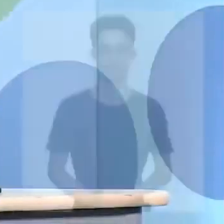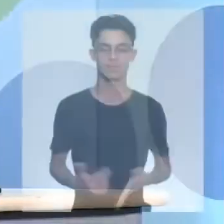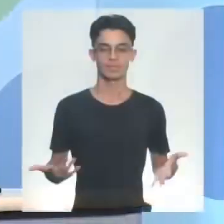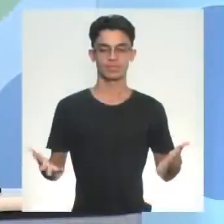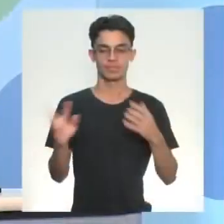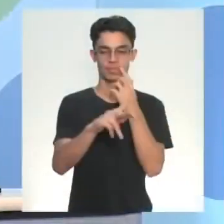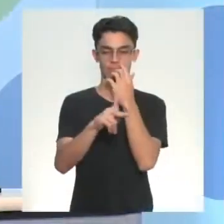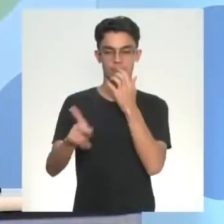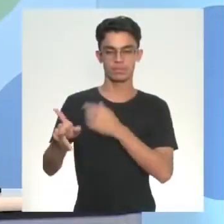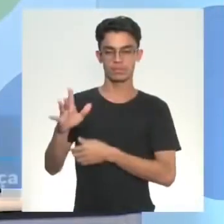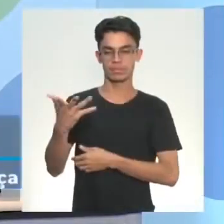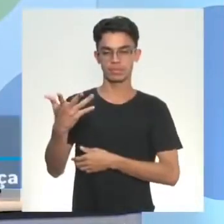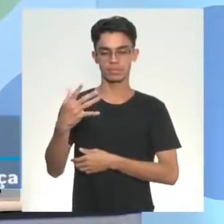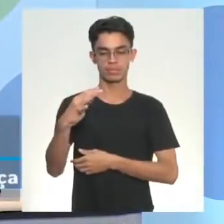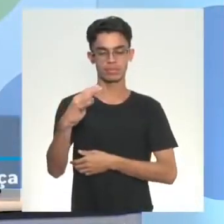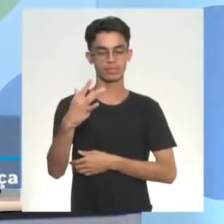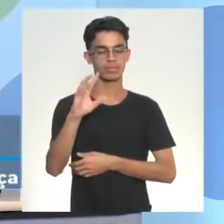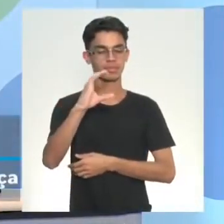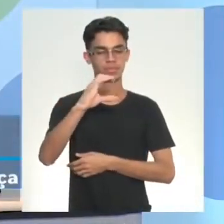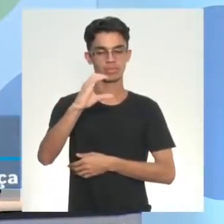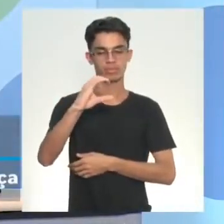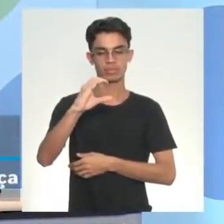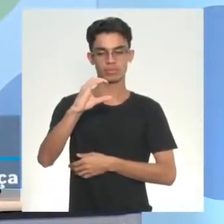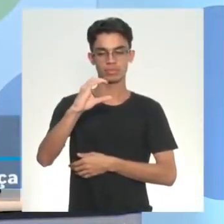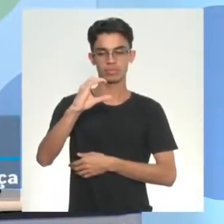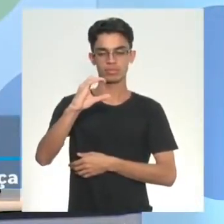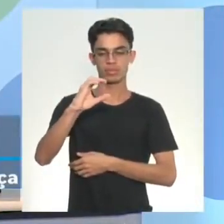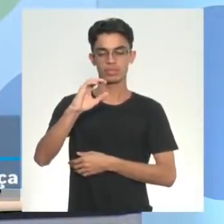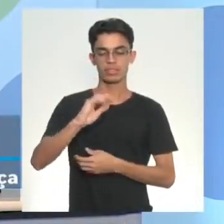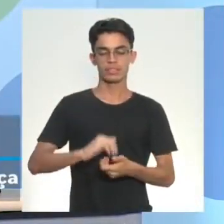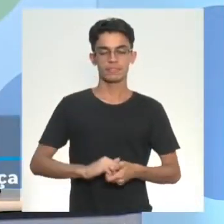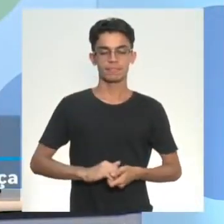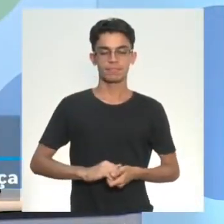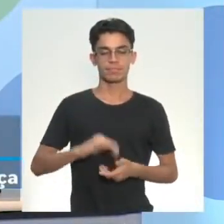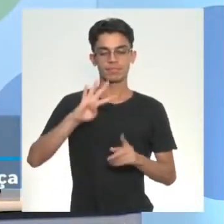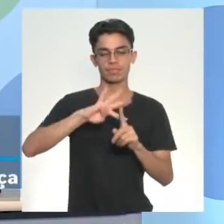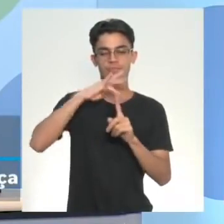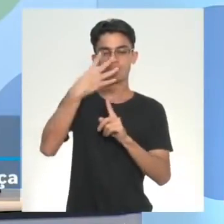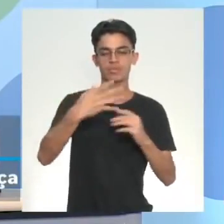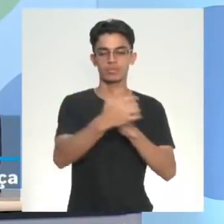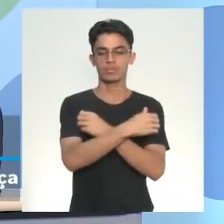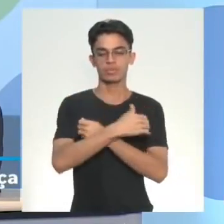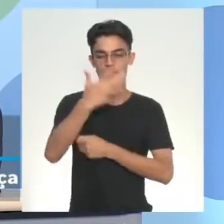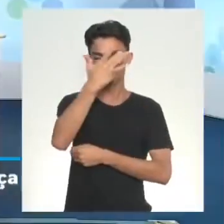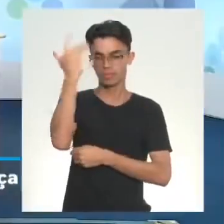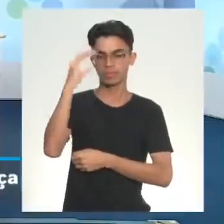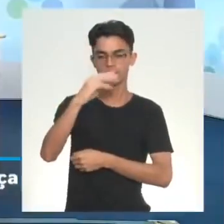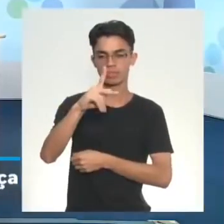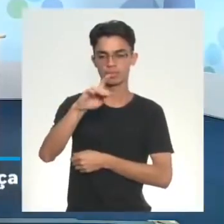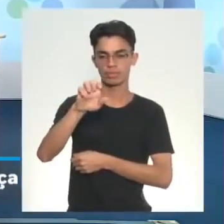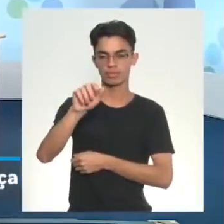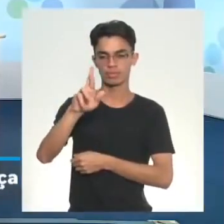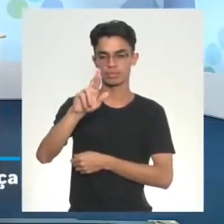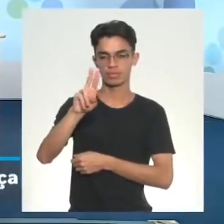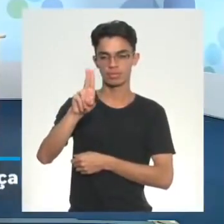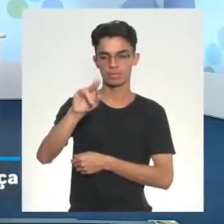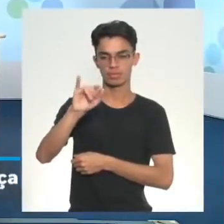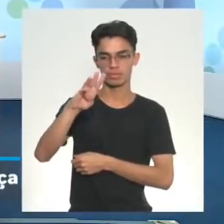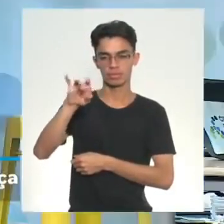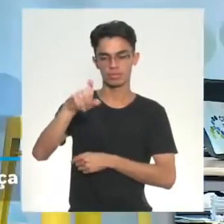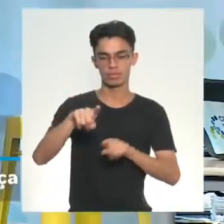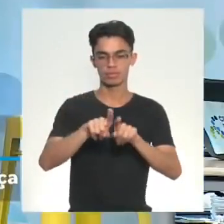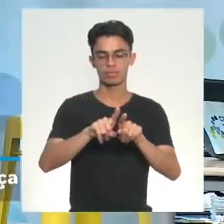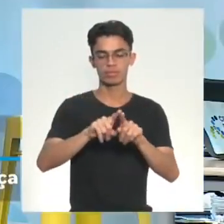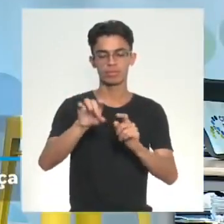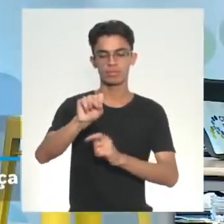Professora Inês, apareceu aqui C, duplicado. Então, um abraço aí para o pessoal de Peroíbe e de São Sebastião. E aí, professora Inês, é o C? É o